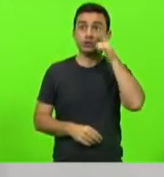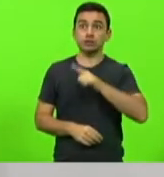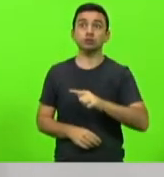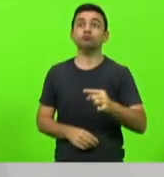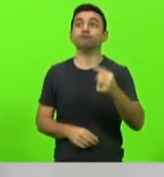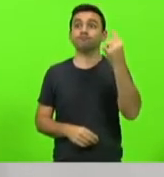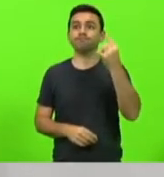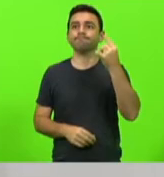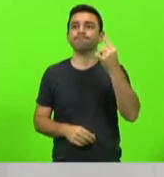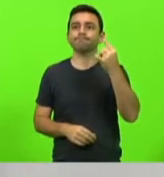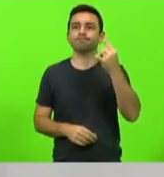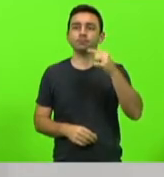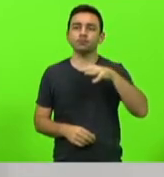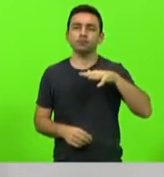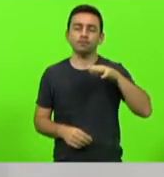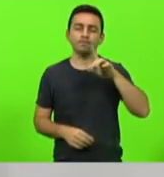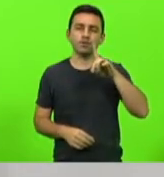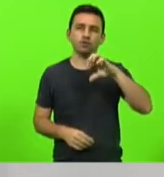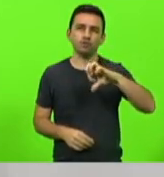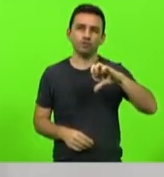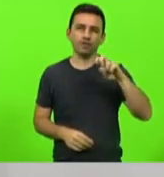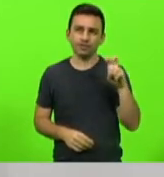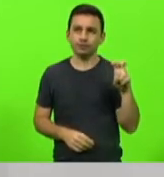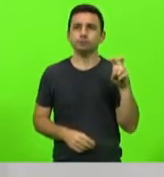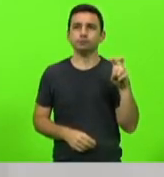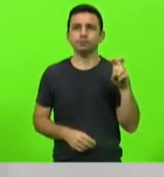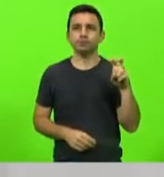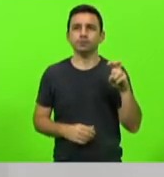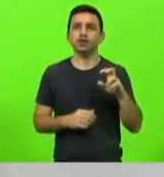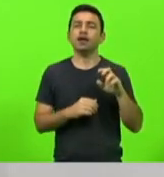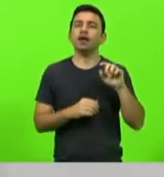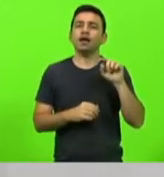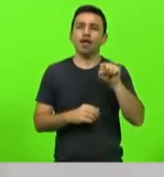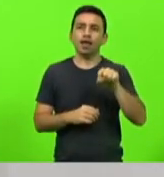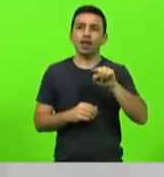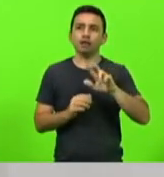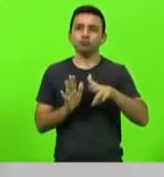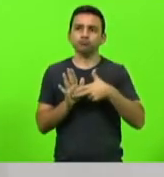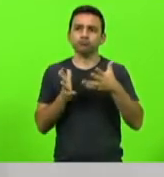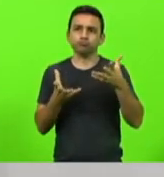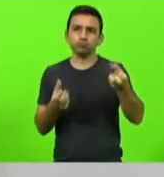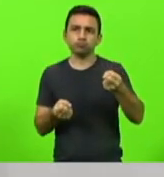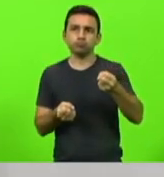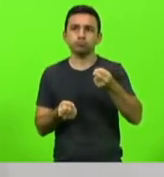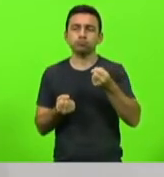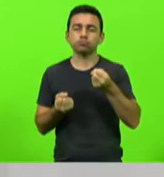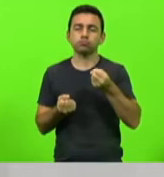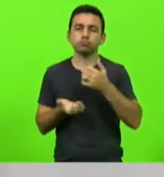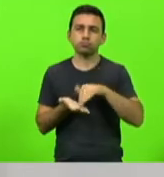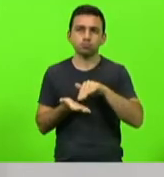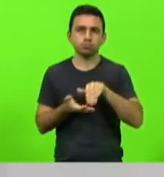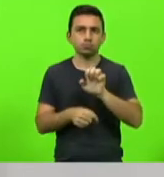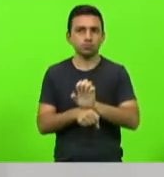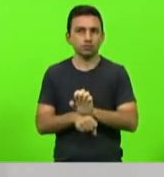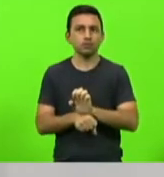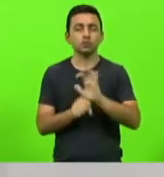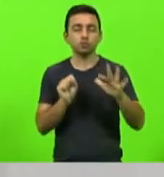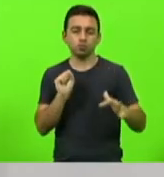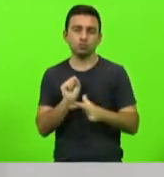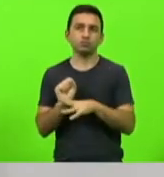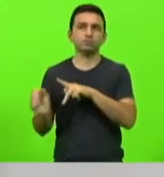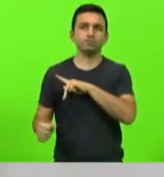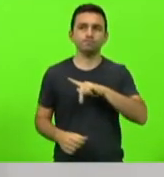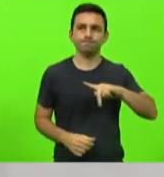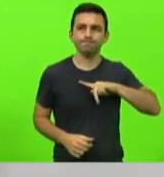o ápice de sua carreira em 1995, quando assumiu a Secretaria de Estado da Segurança Pública,